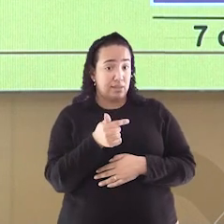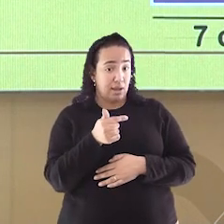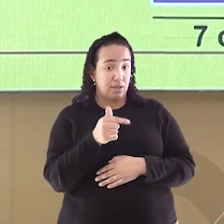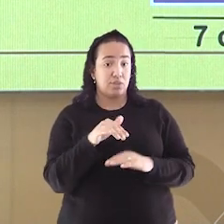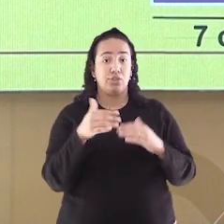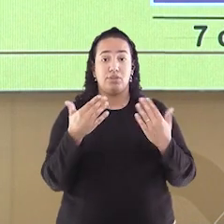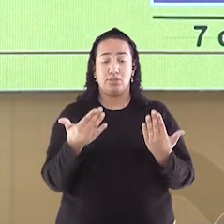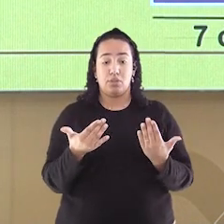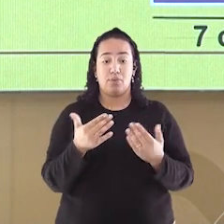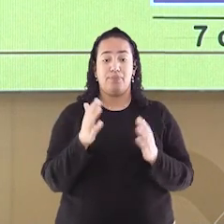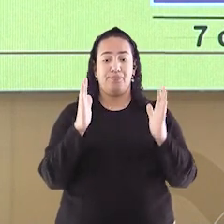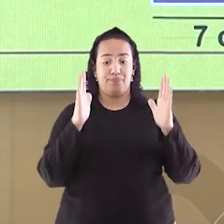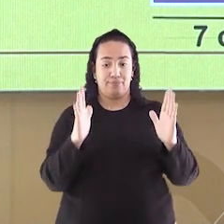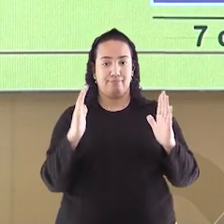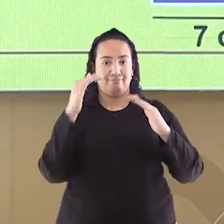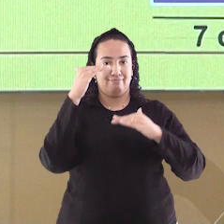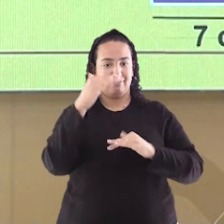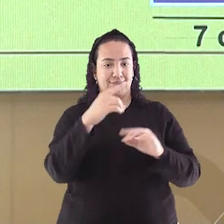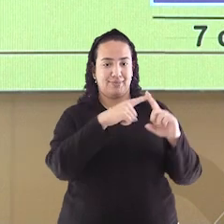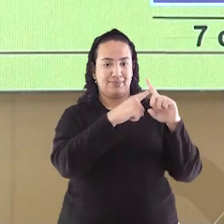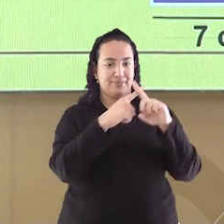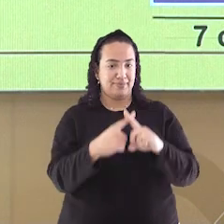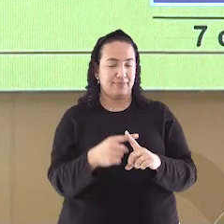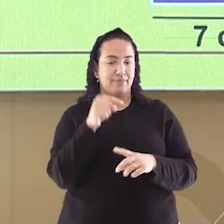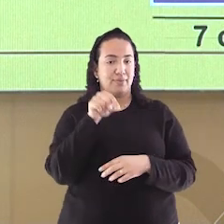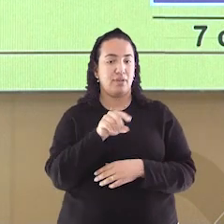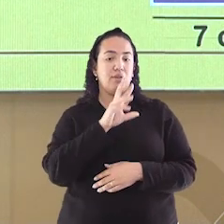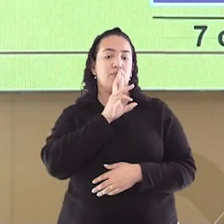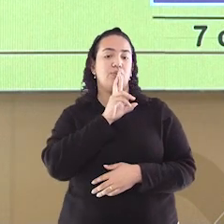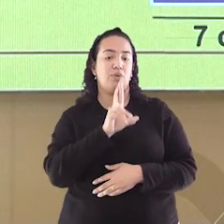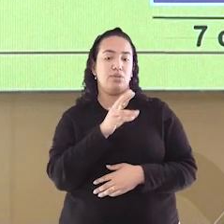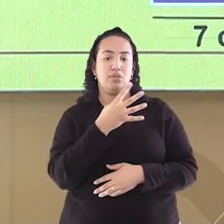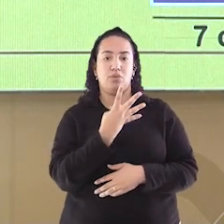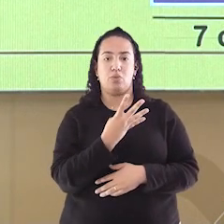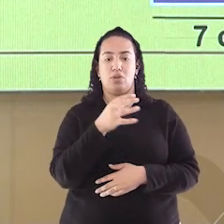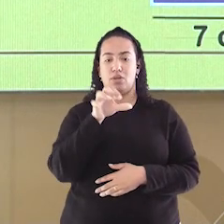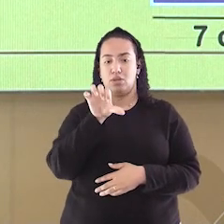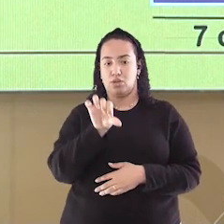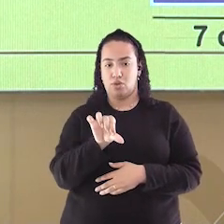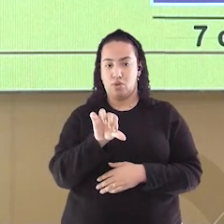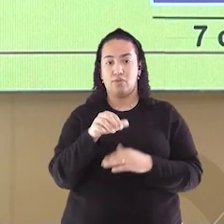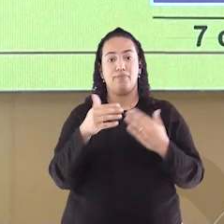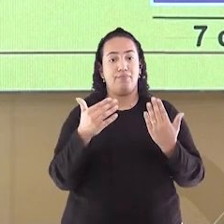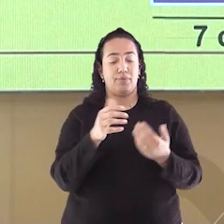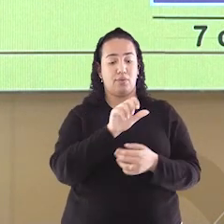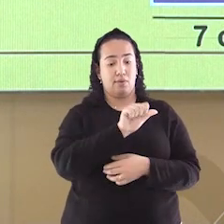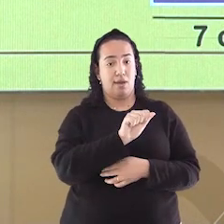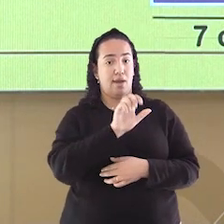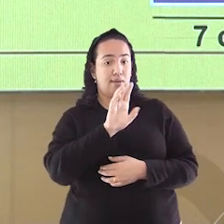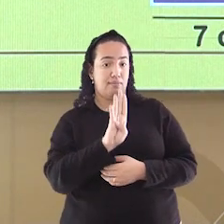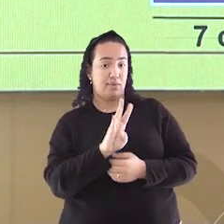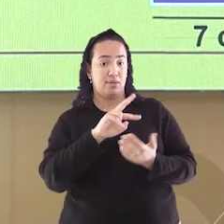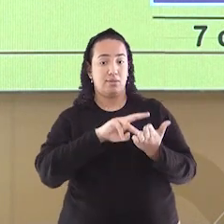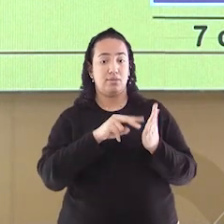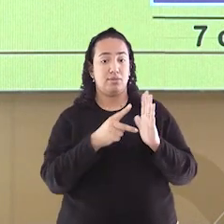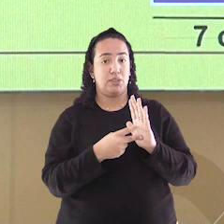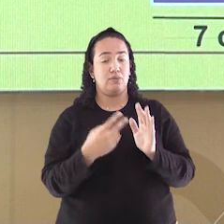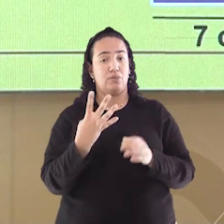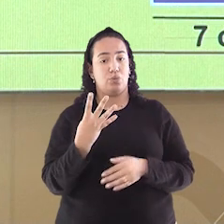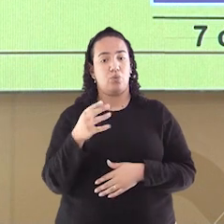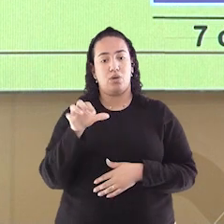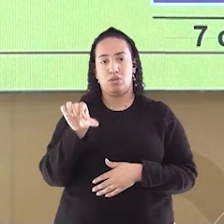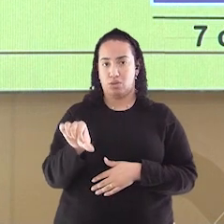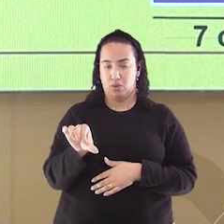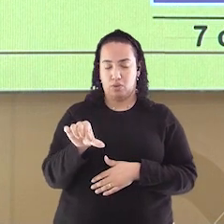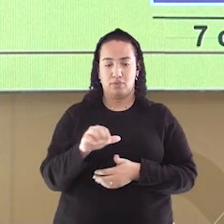centímetros, multiplicando lado vezes lado, vai resultar em 49. Logo, a área da base vai